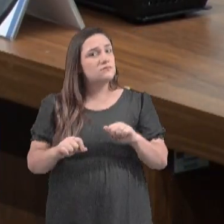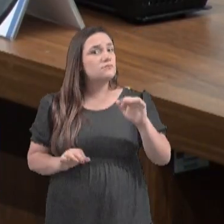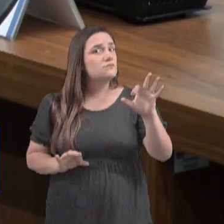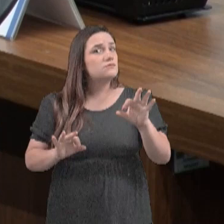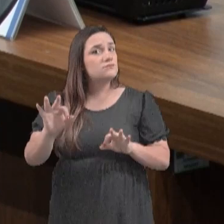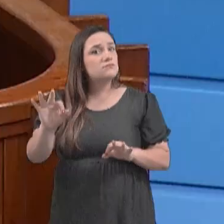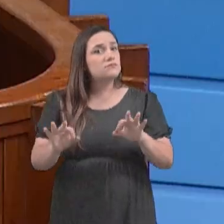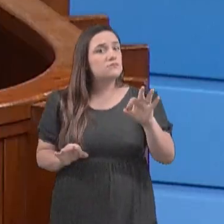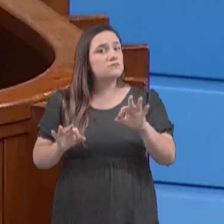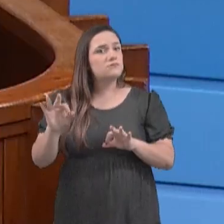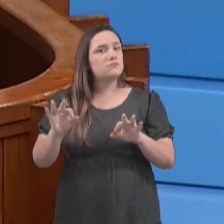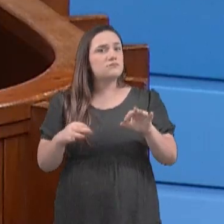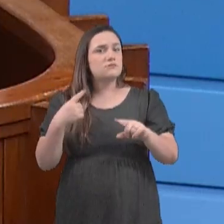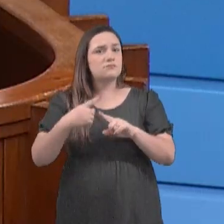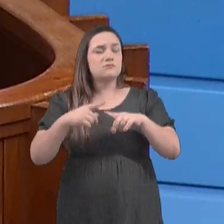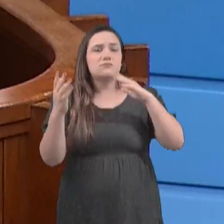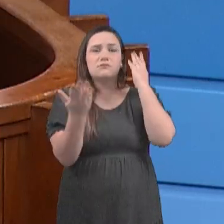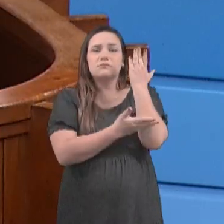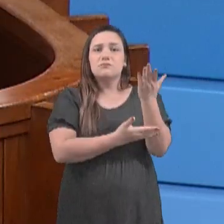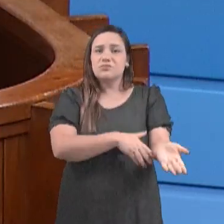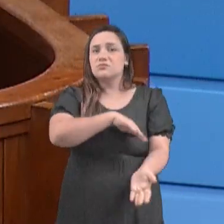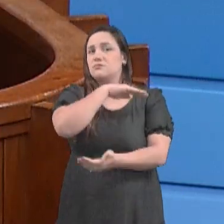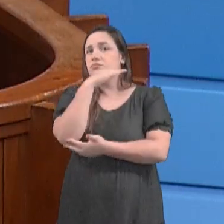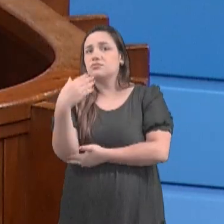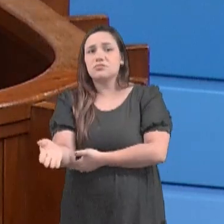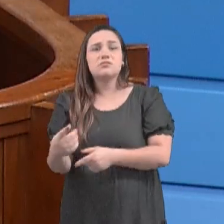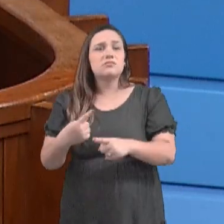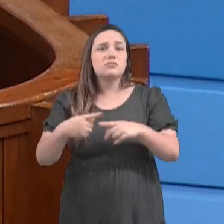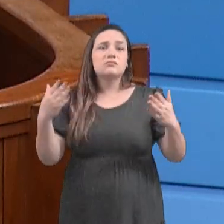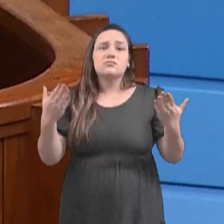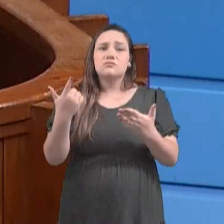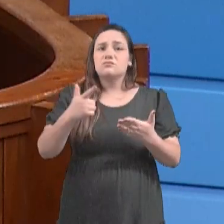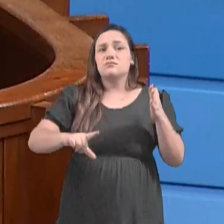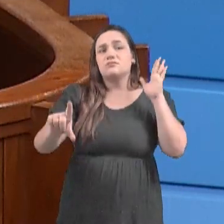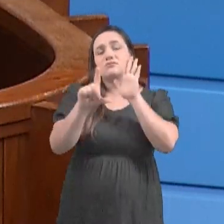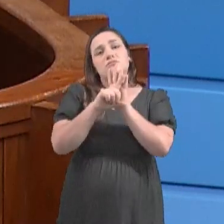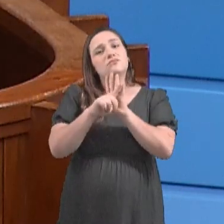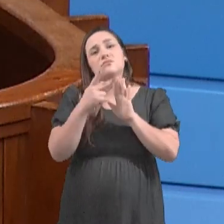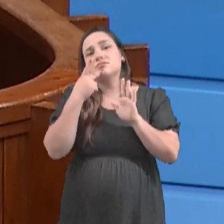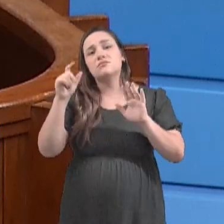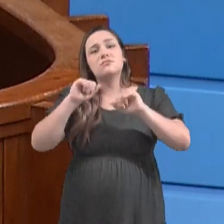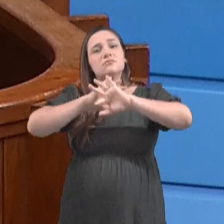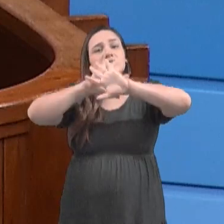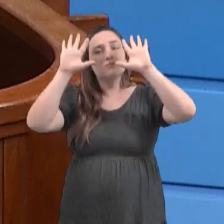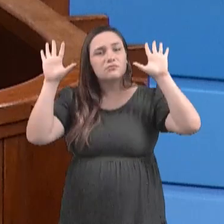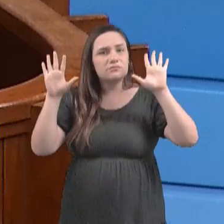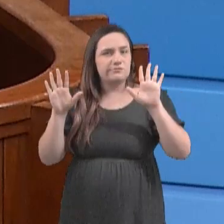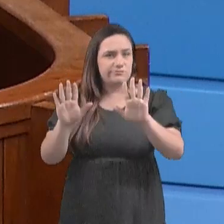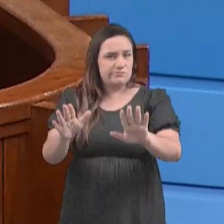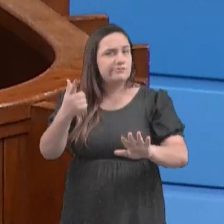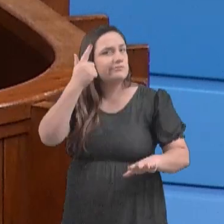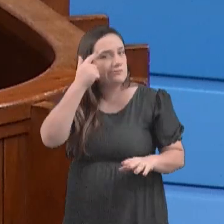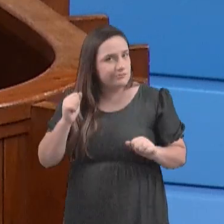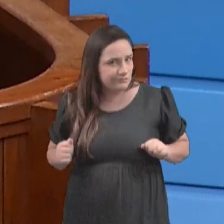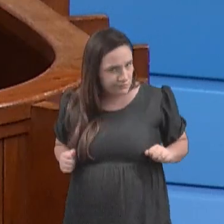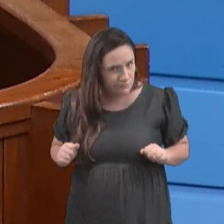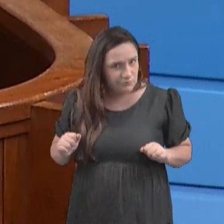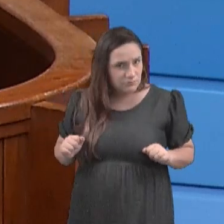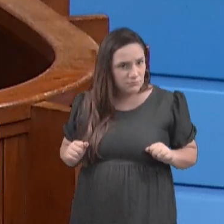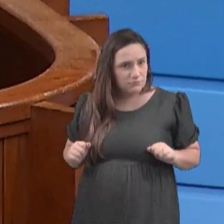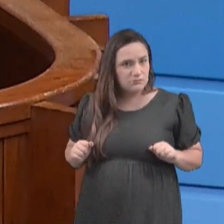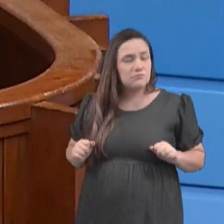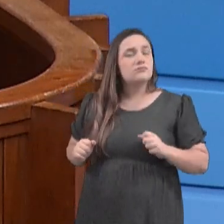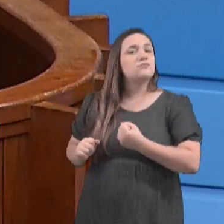ordem nessa situação, porque hoje não há uma lei que defina claramente. Então, imagine, sabe